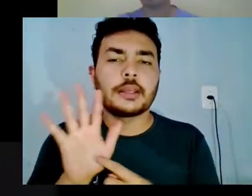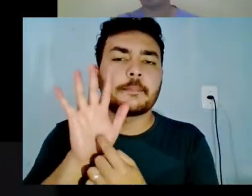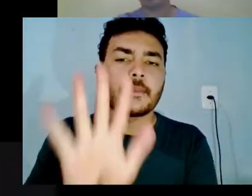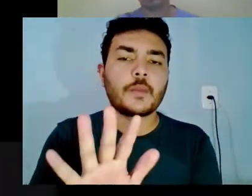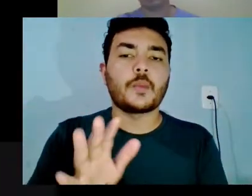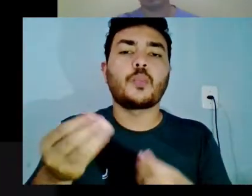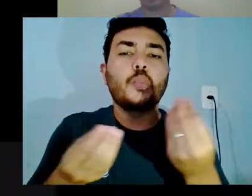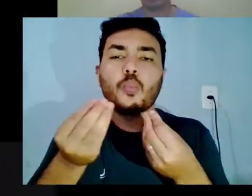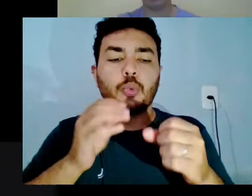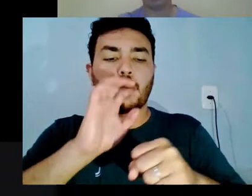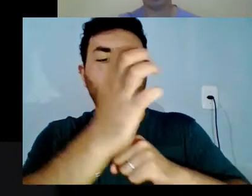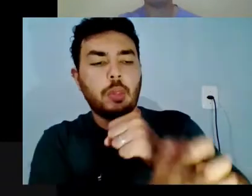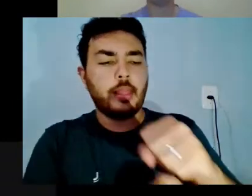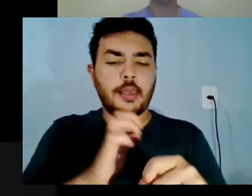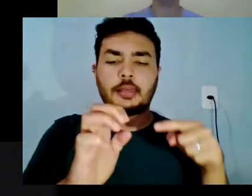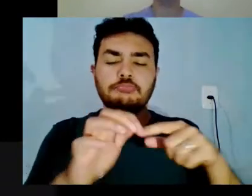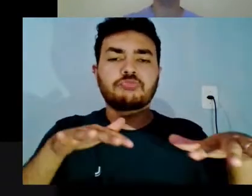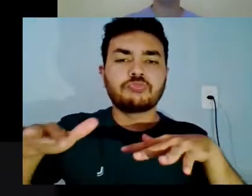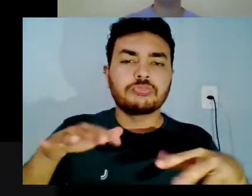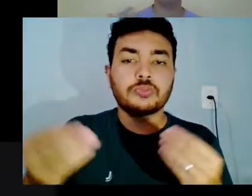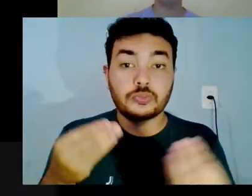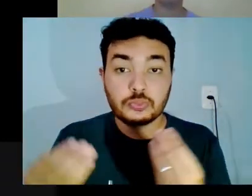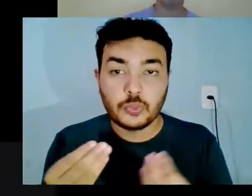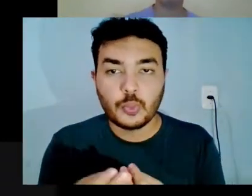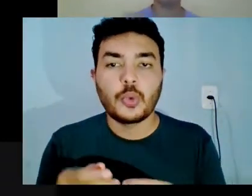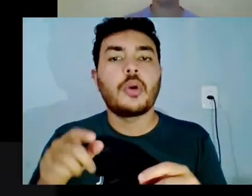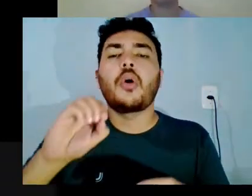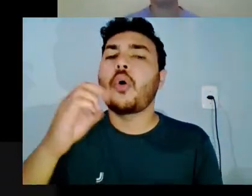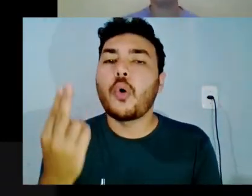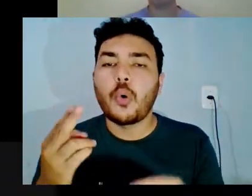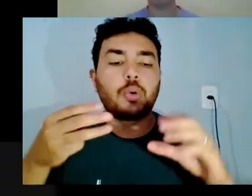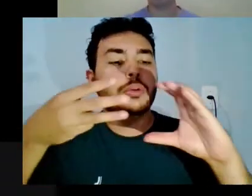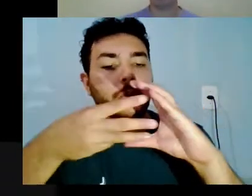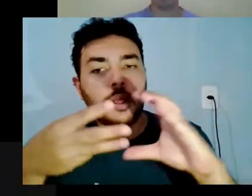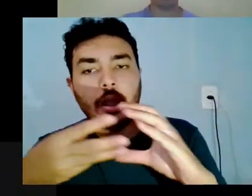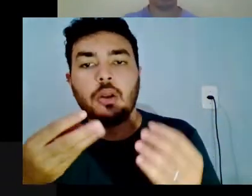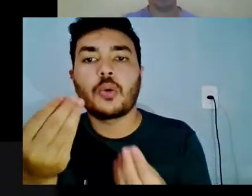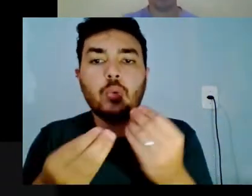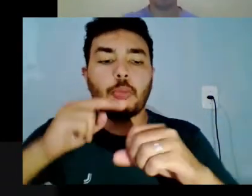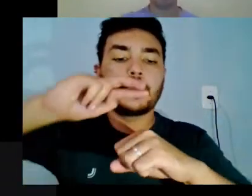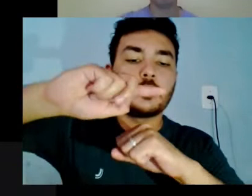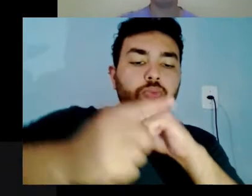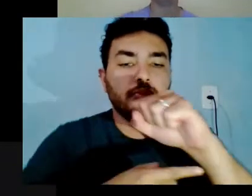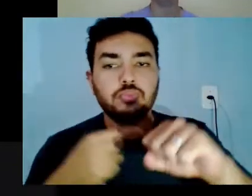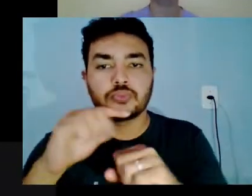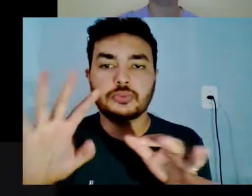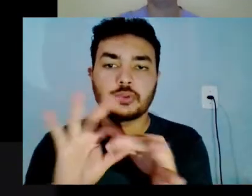ou através da geração de a função de onda para uma determinada molécula, dos comportamentos dos elétrons na ligação química,